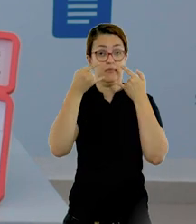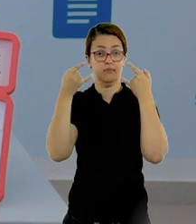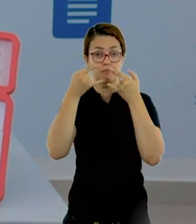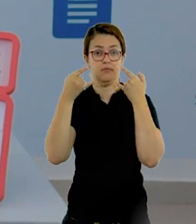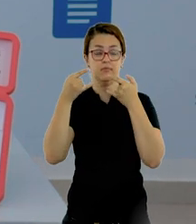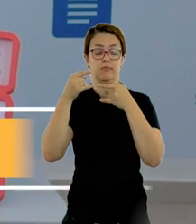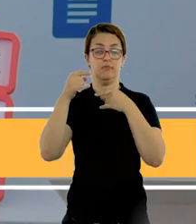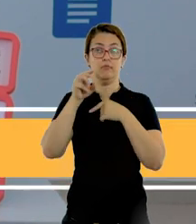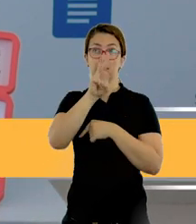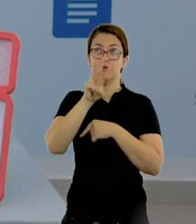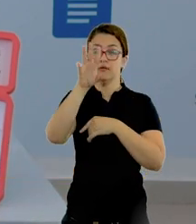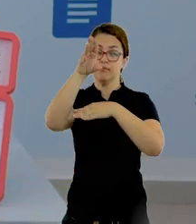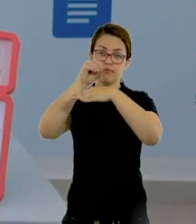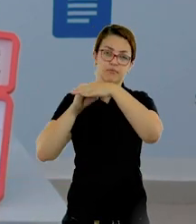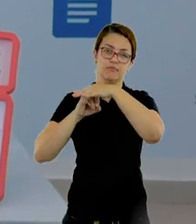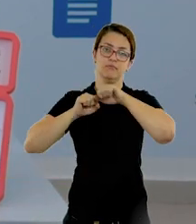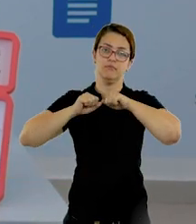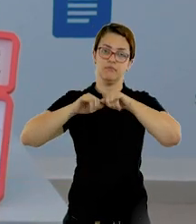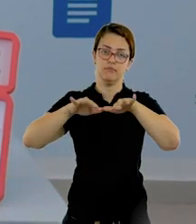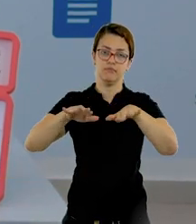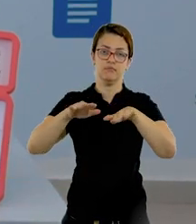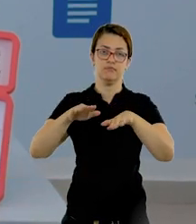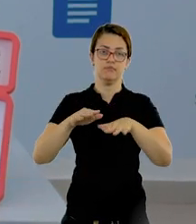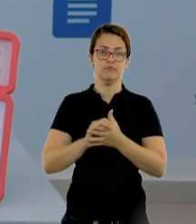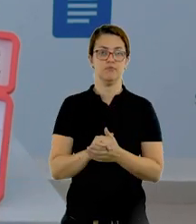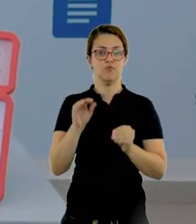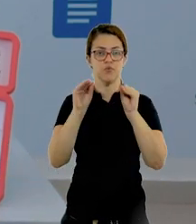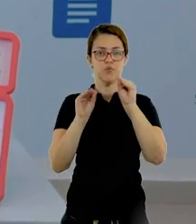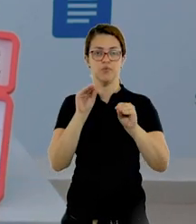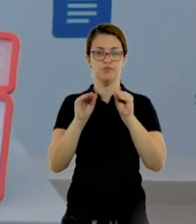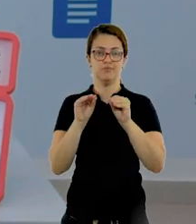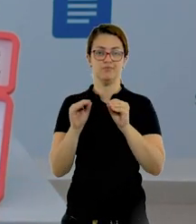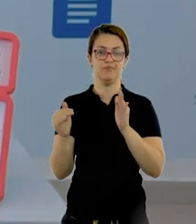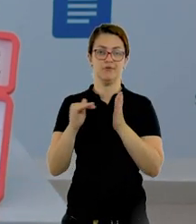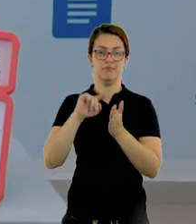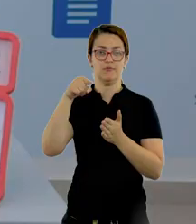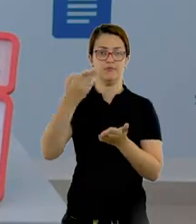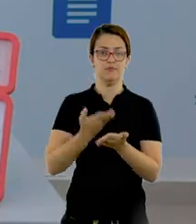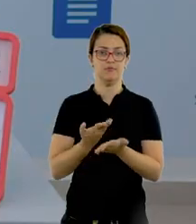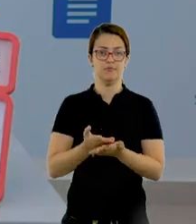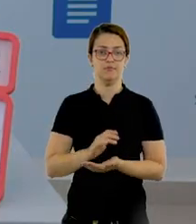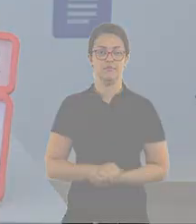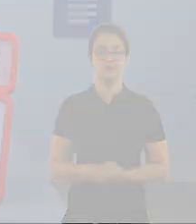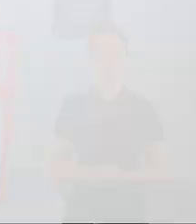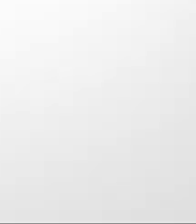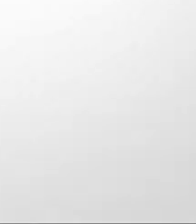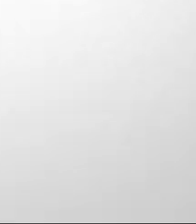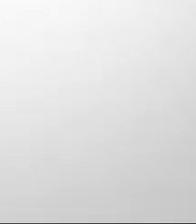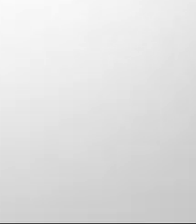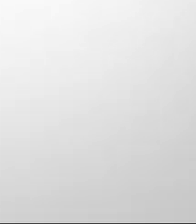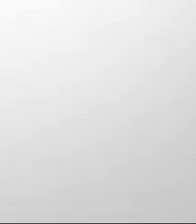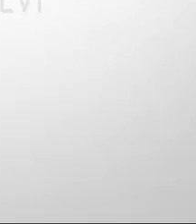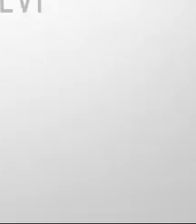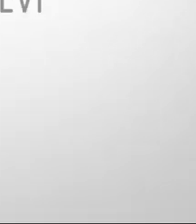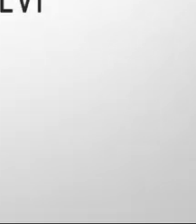tá bom? Compartilhe esse link que está aqui, lição de casa. Um grande beijo e até mais!